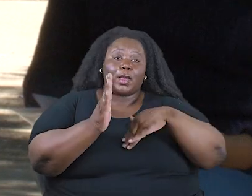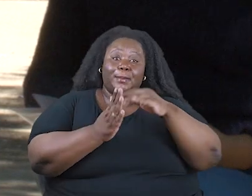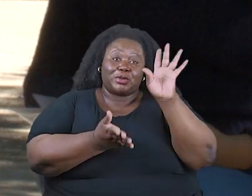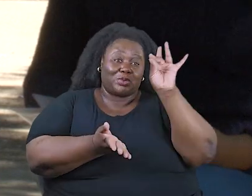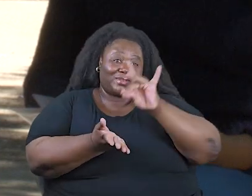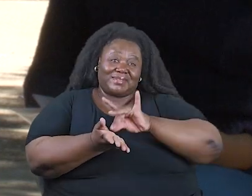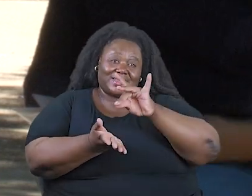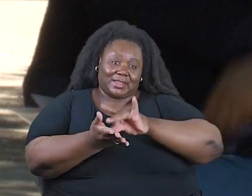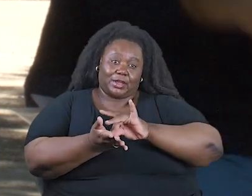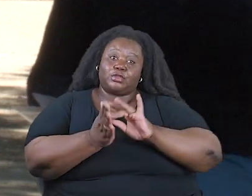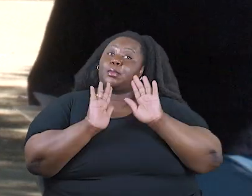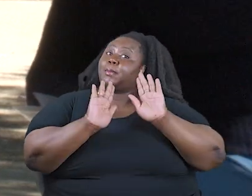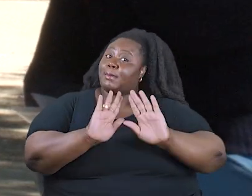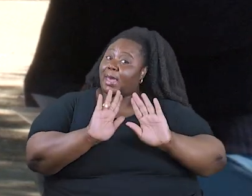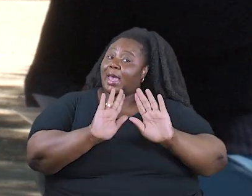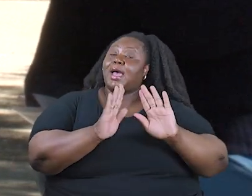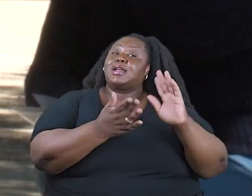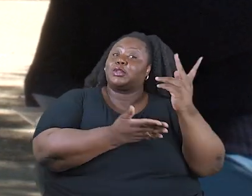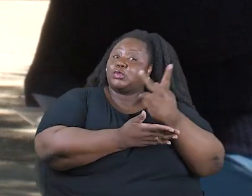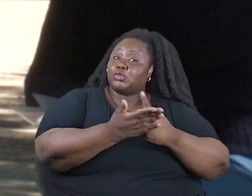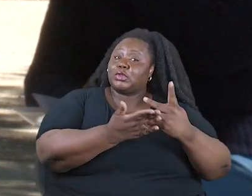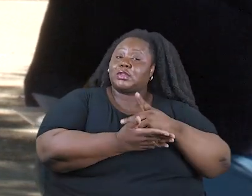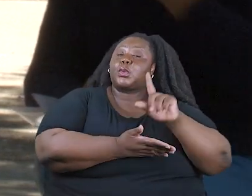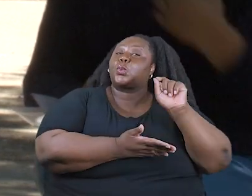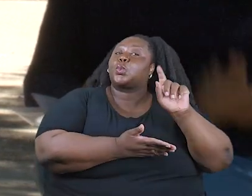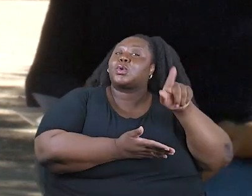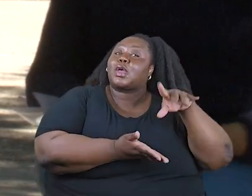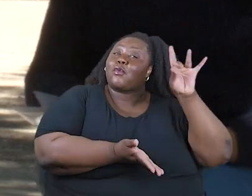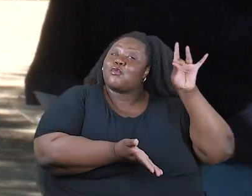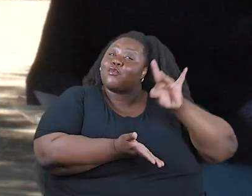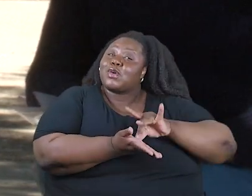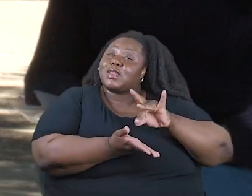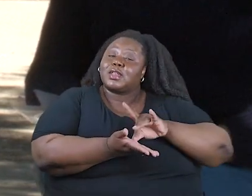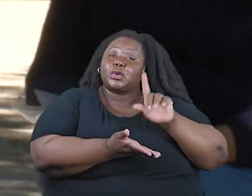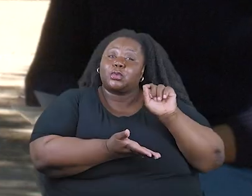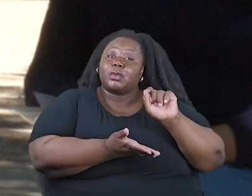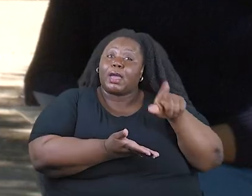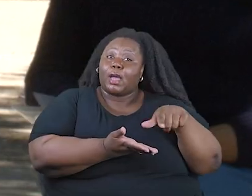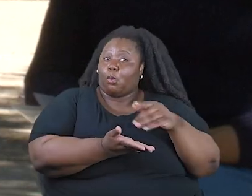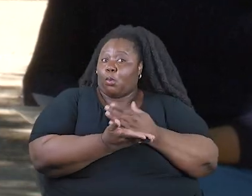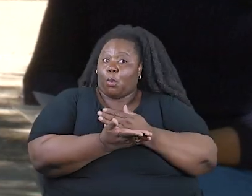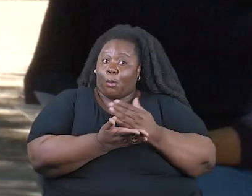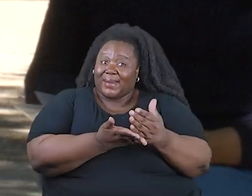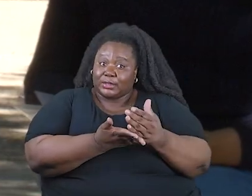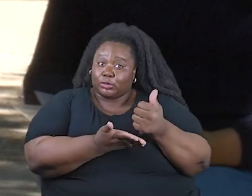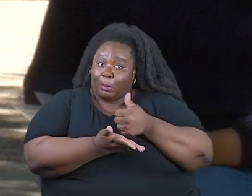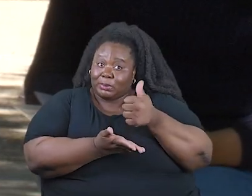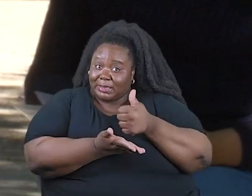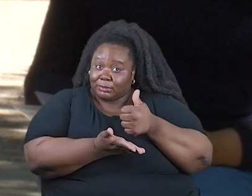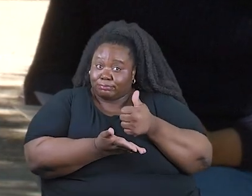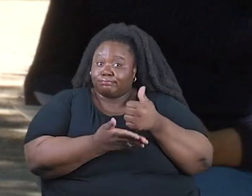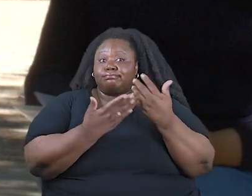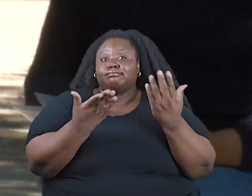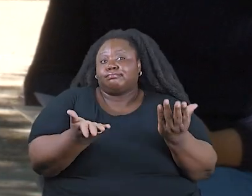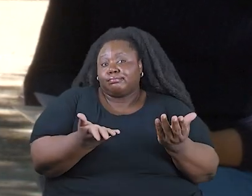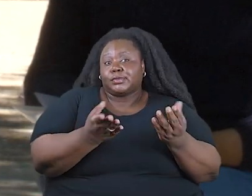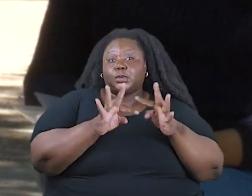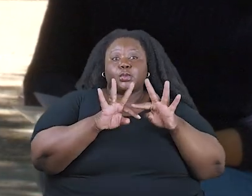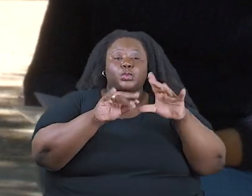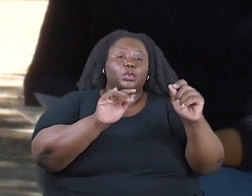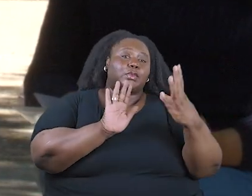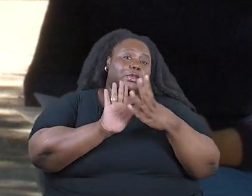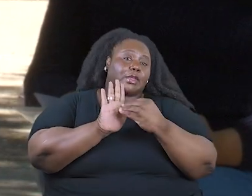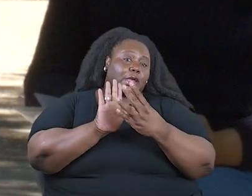original. Mas no caso da gravura, o que seria o original da gravura? É a matriz, né? Então, todas as cópias